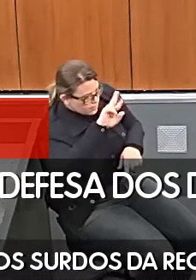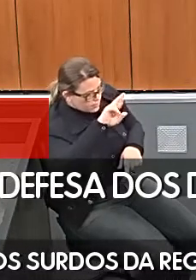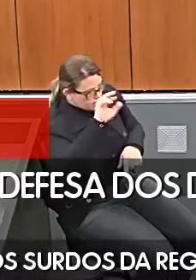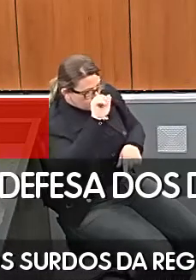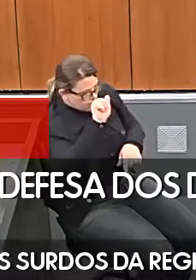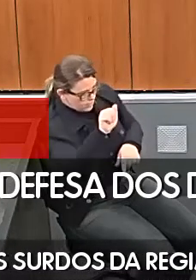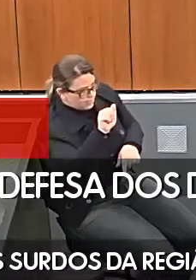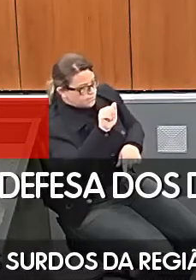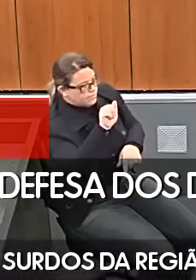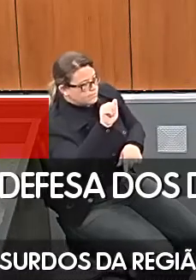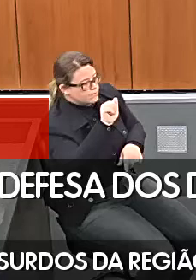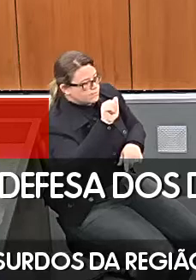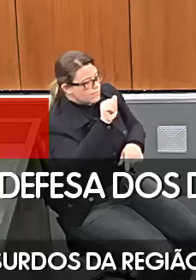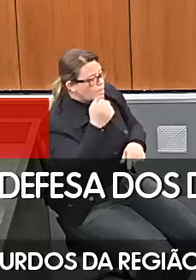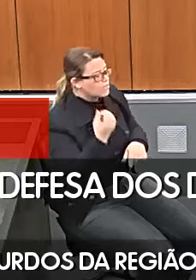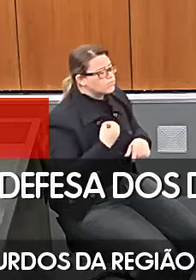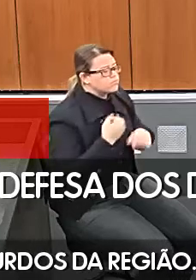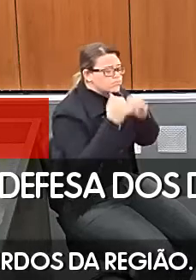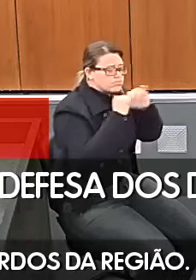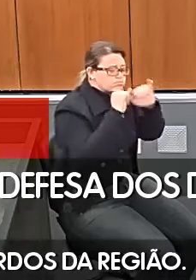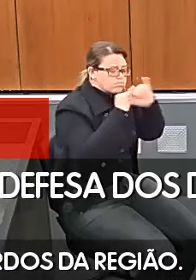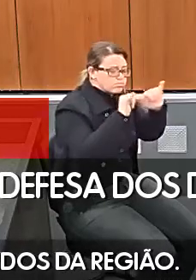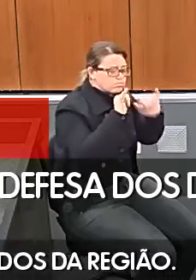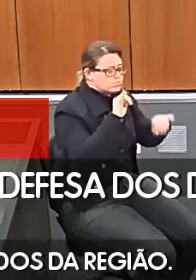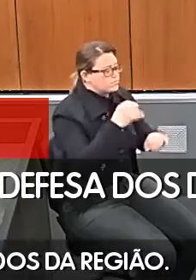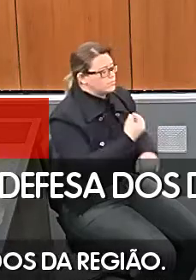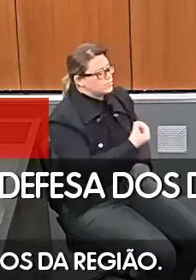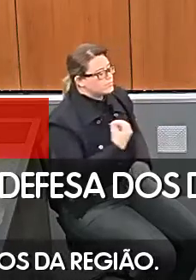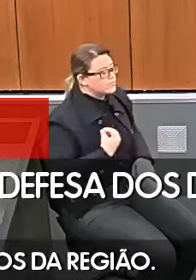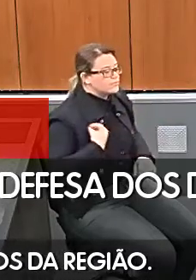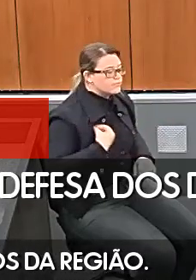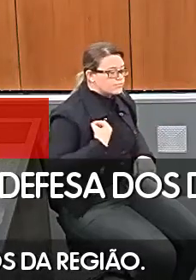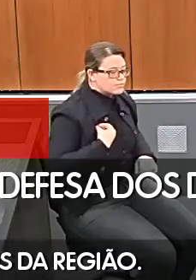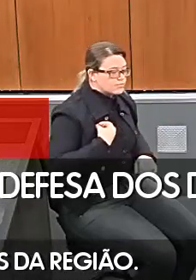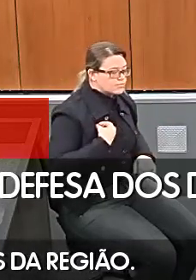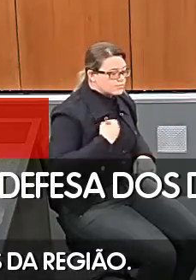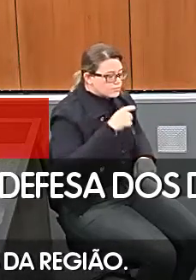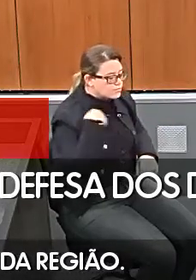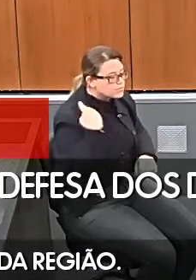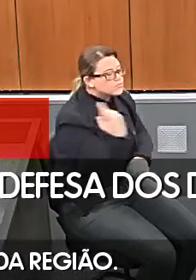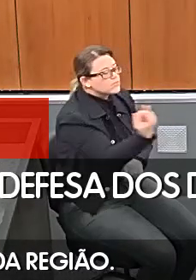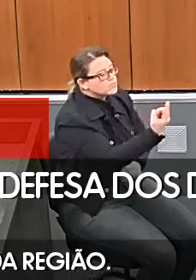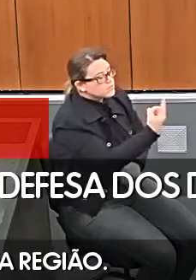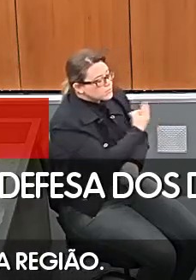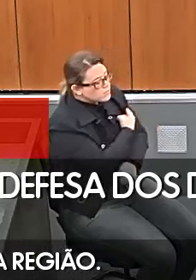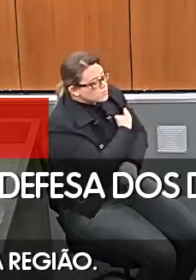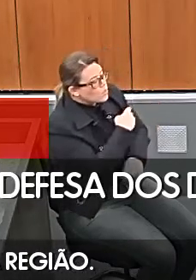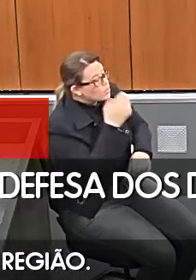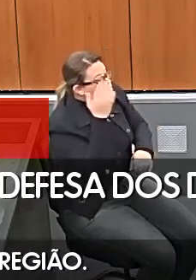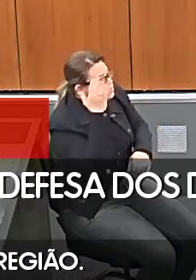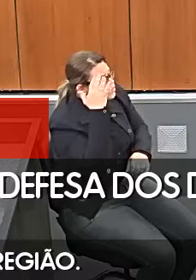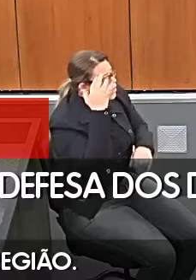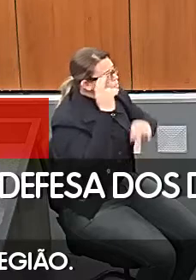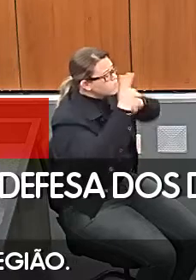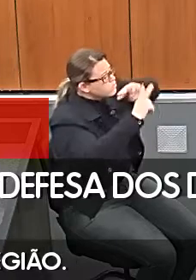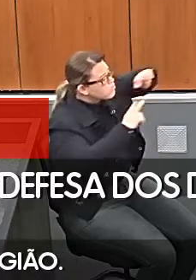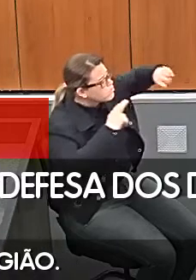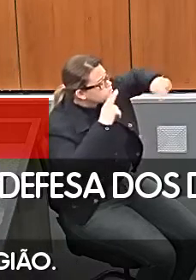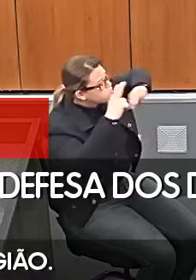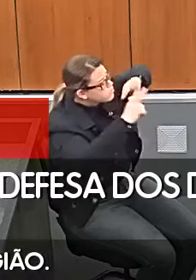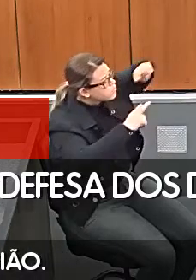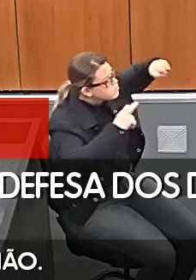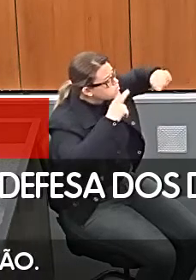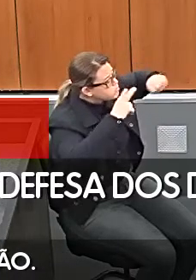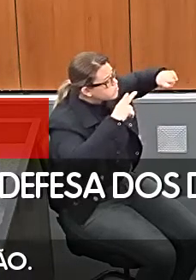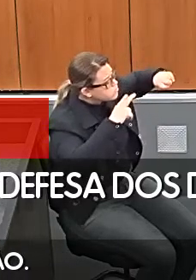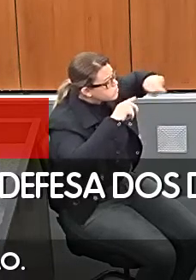um assunto presente na vida de todos nós. A orientação é a capacidade de perceber o ambiente,